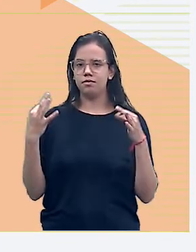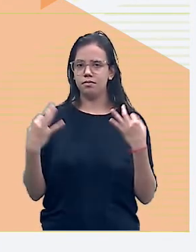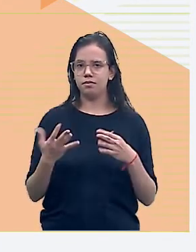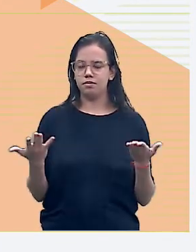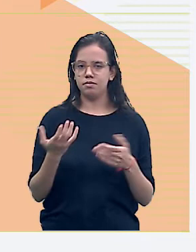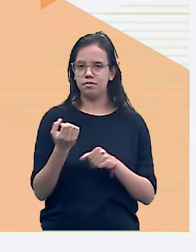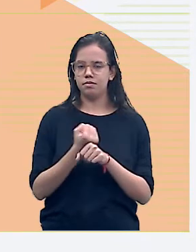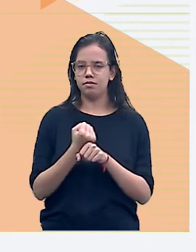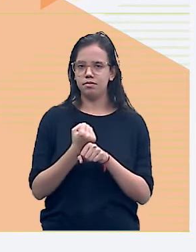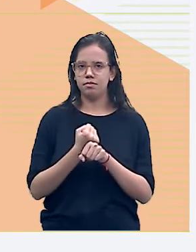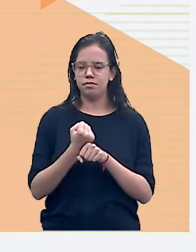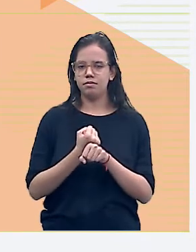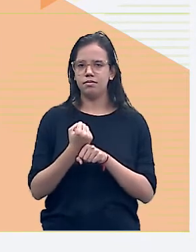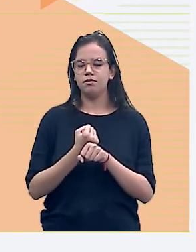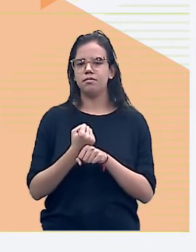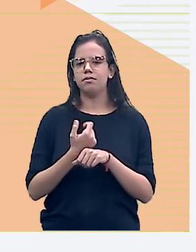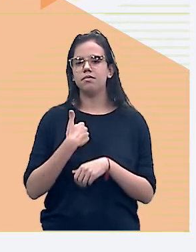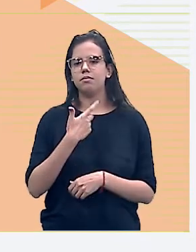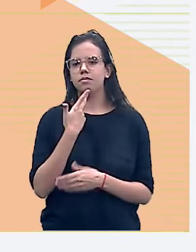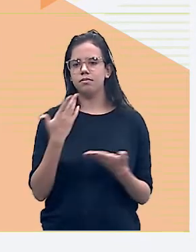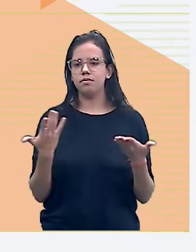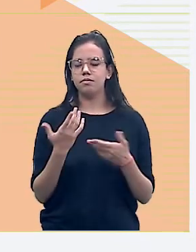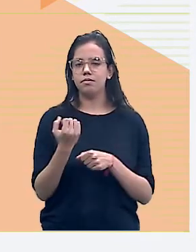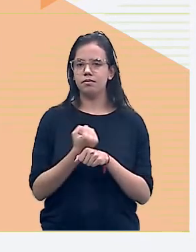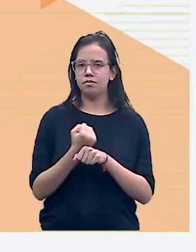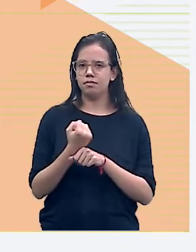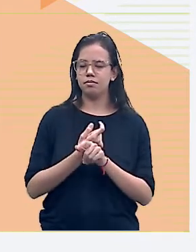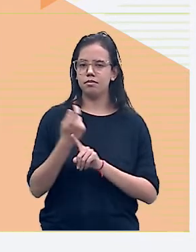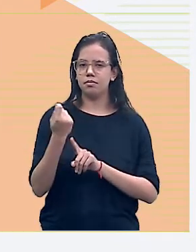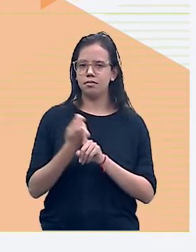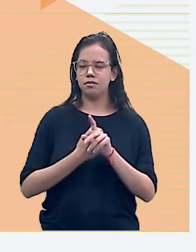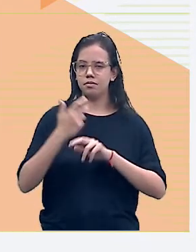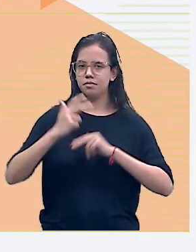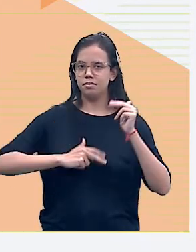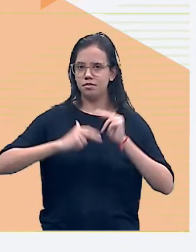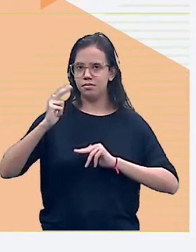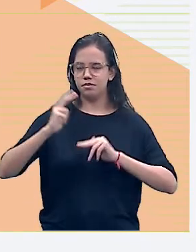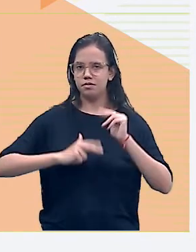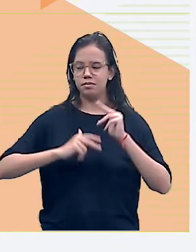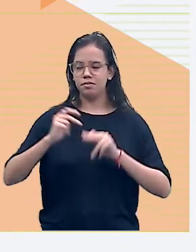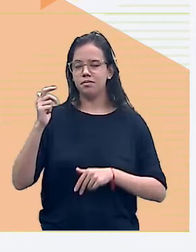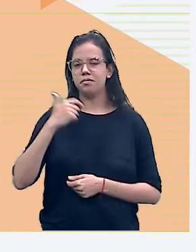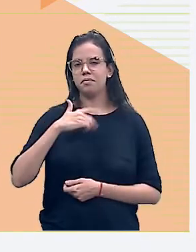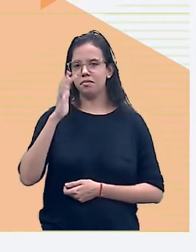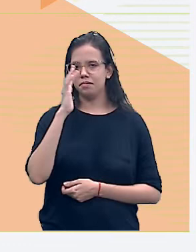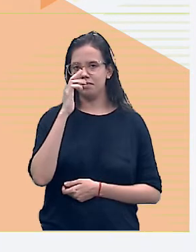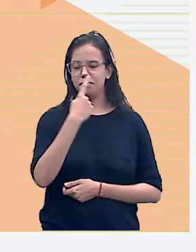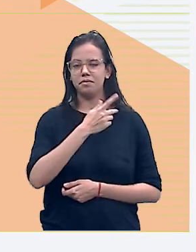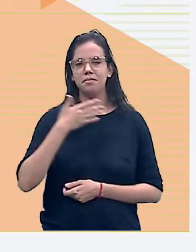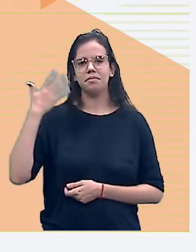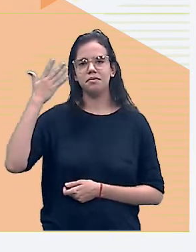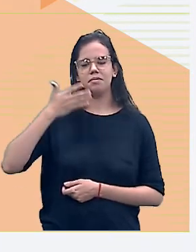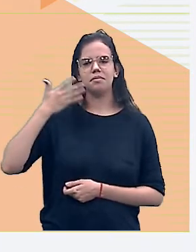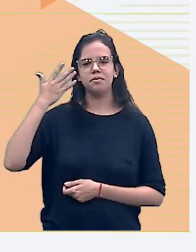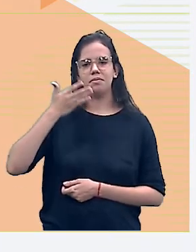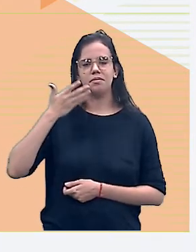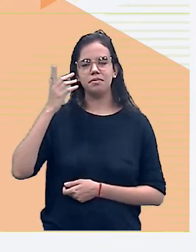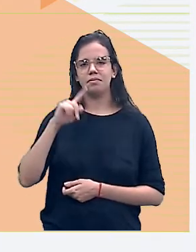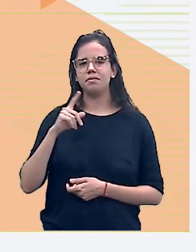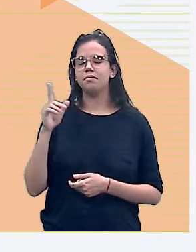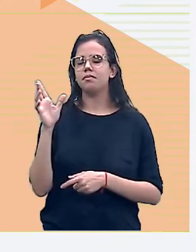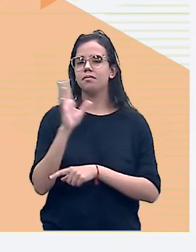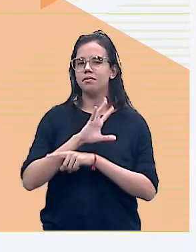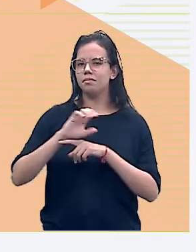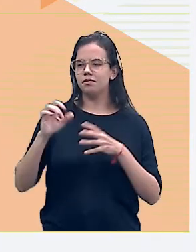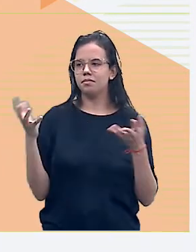o Cristiano eu tô falando agora deste ano em junho Tá certo eu assisti a palestra dela foi